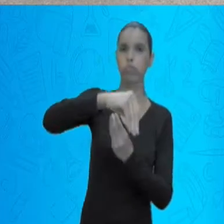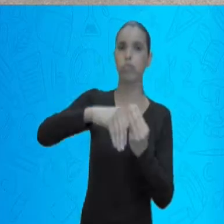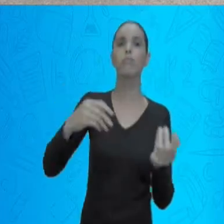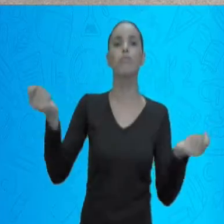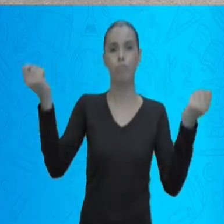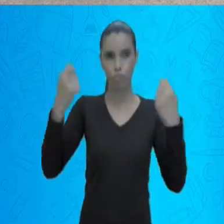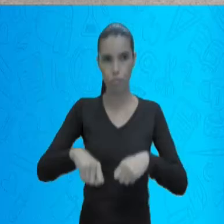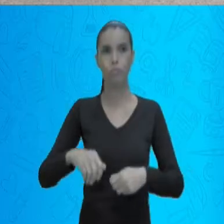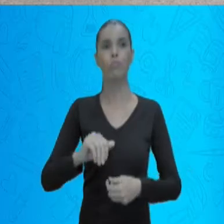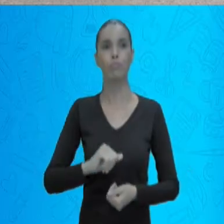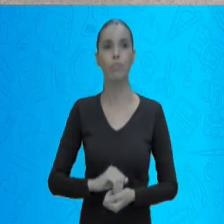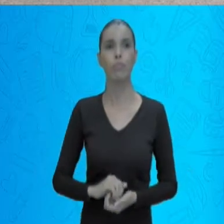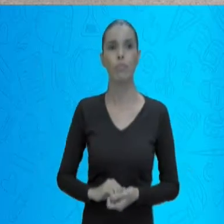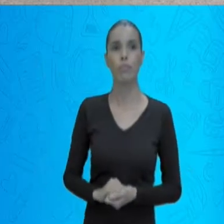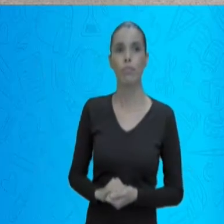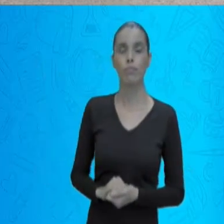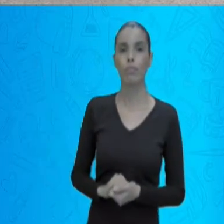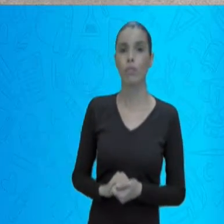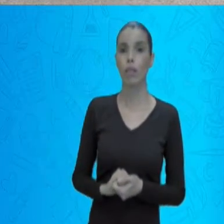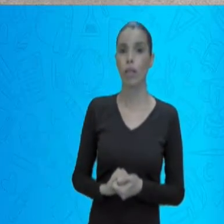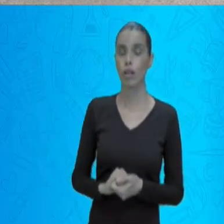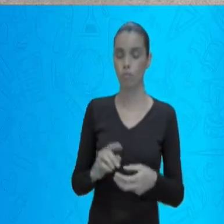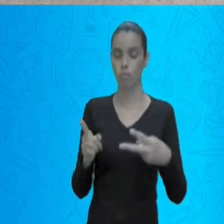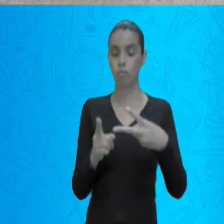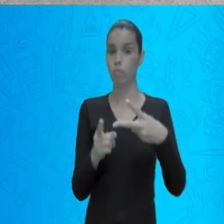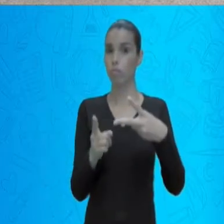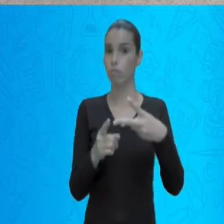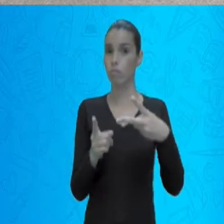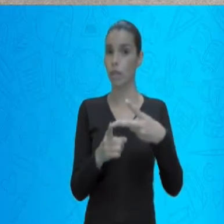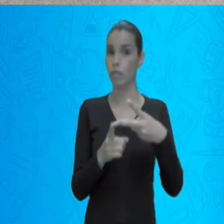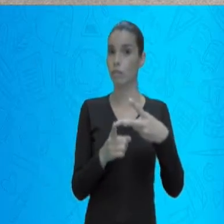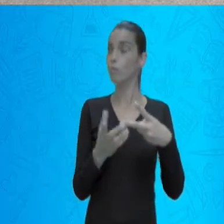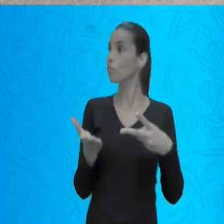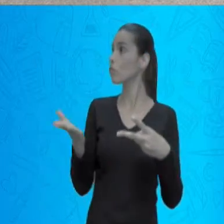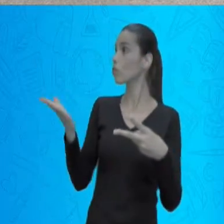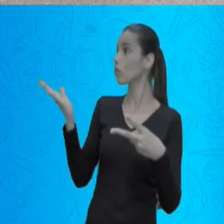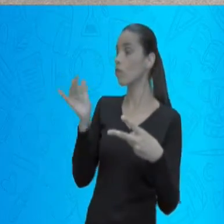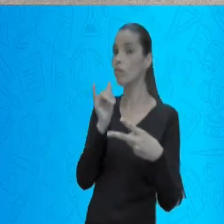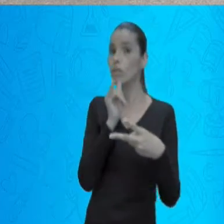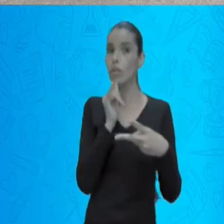do meio, nós temos água e temos